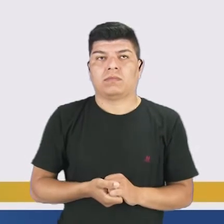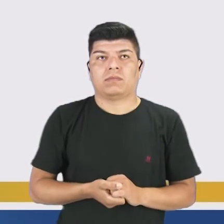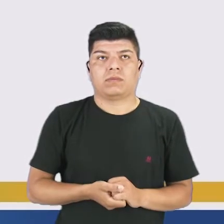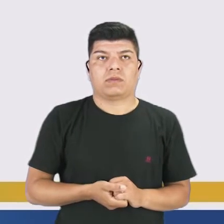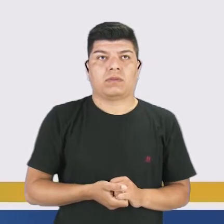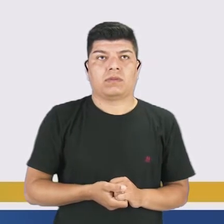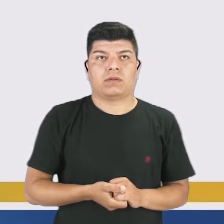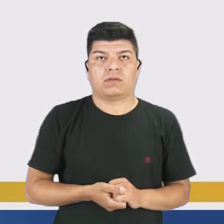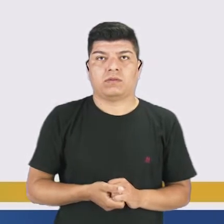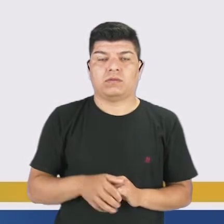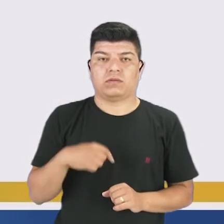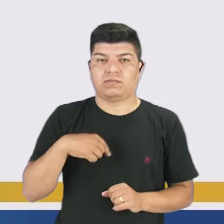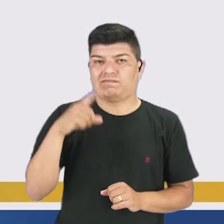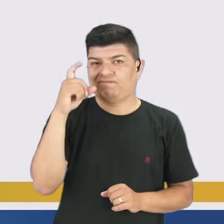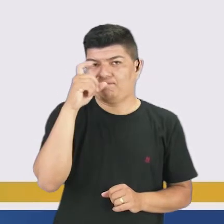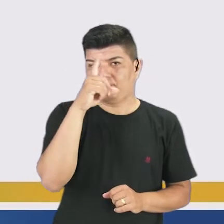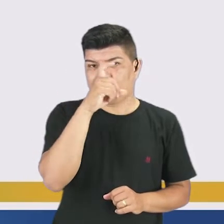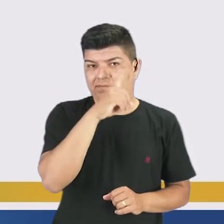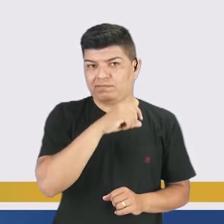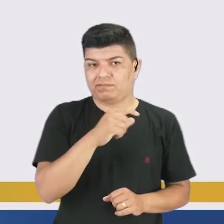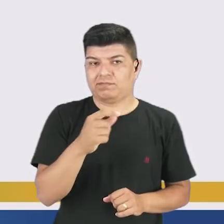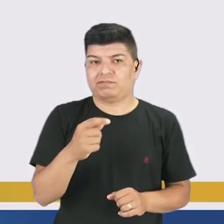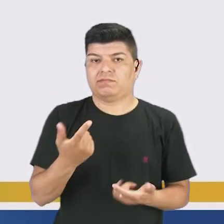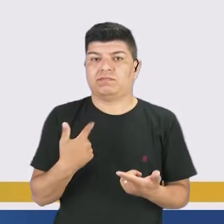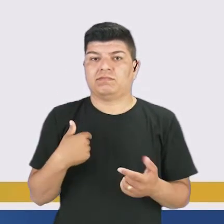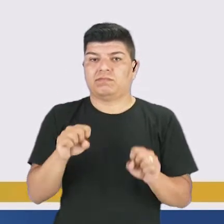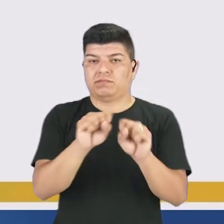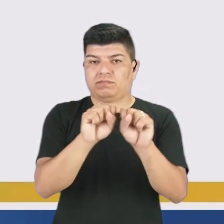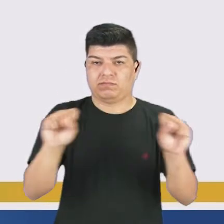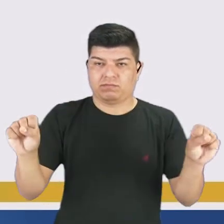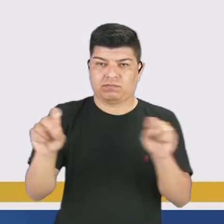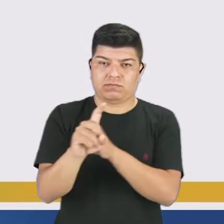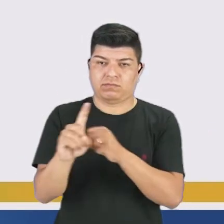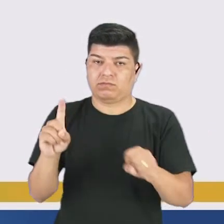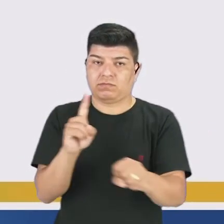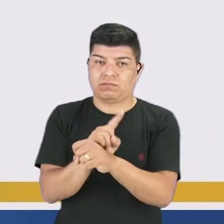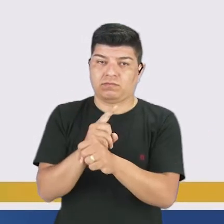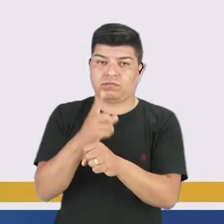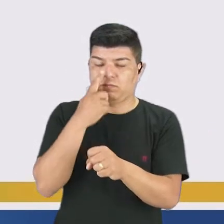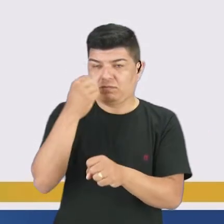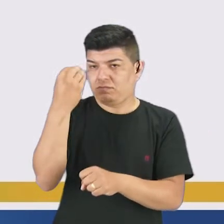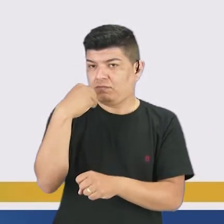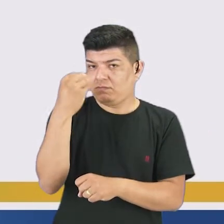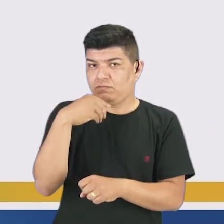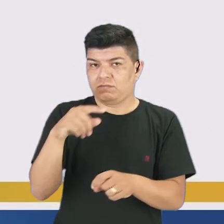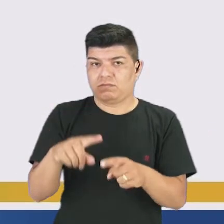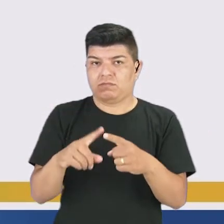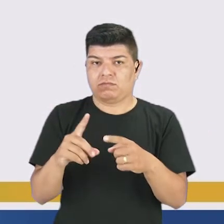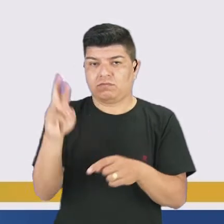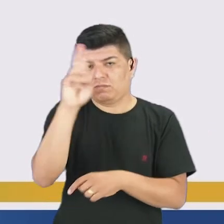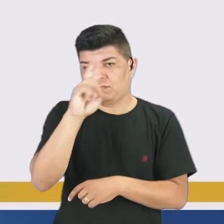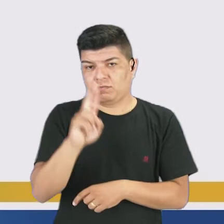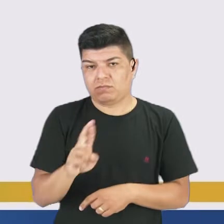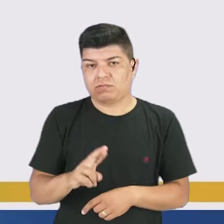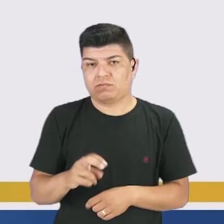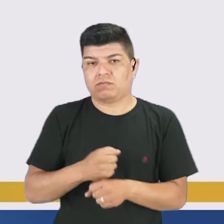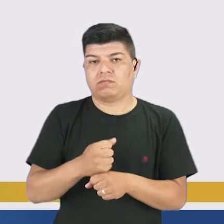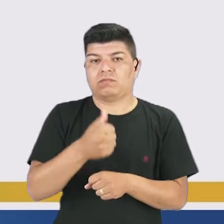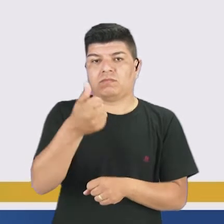Então, o agravamento da crise do sistema socialista ocasionou um processo de enfraquecimento da União Soviética